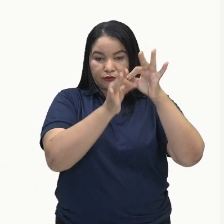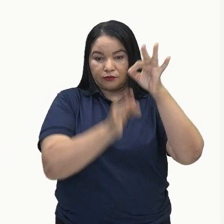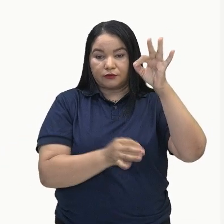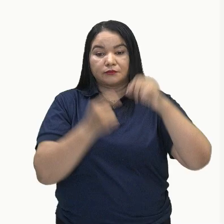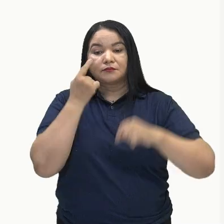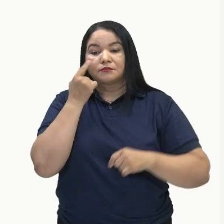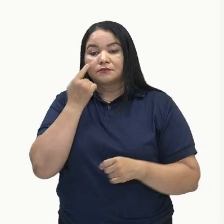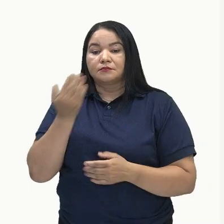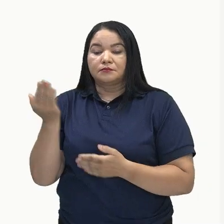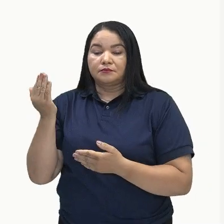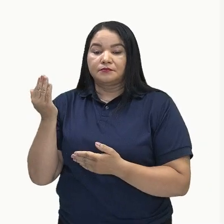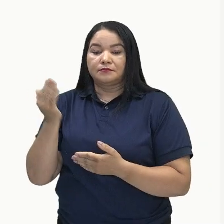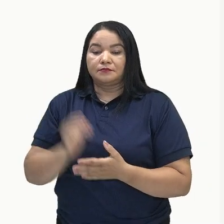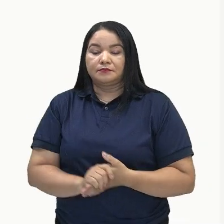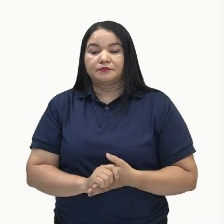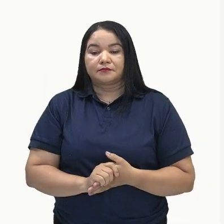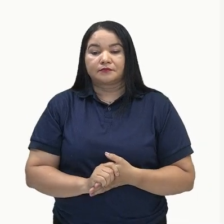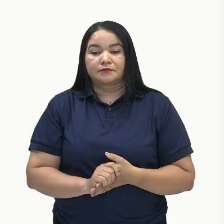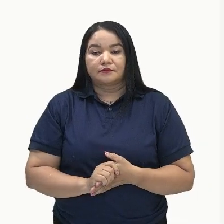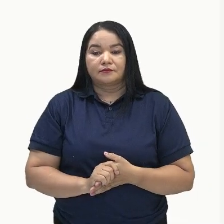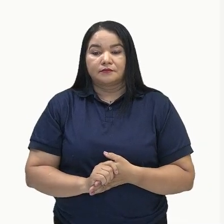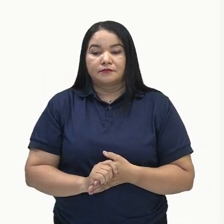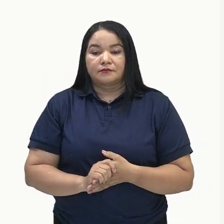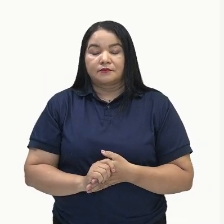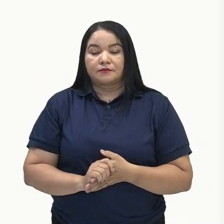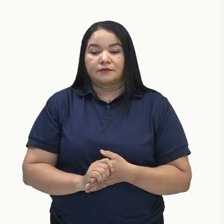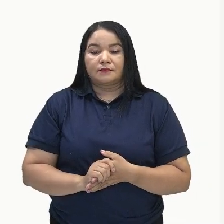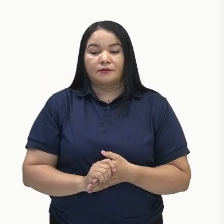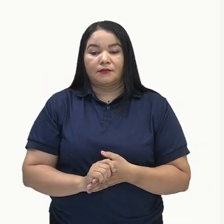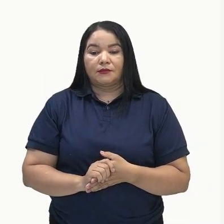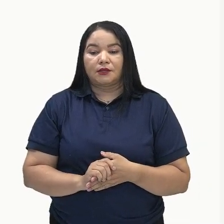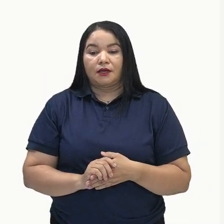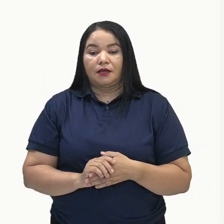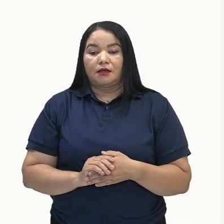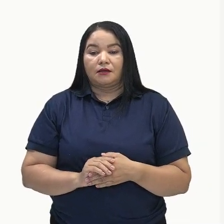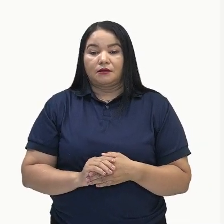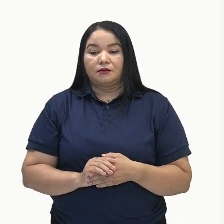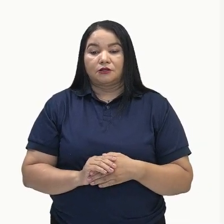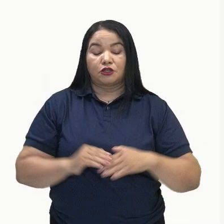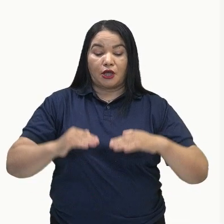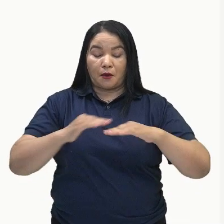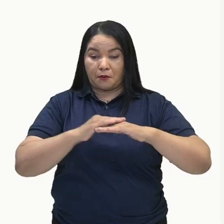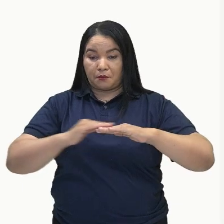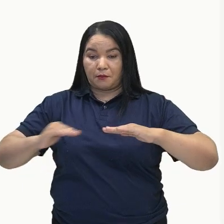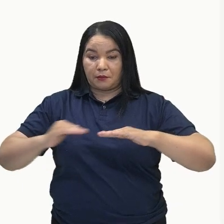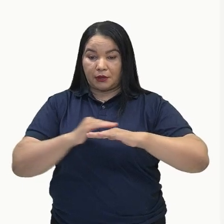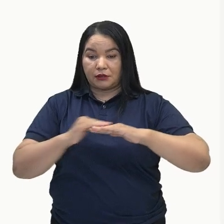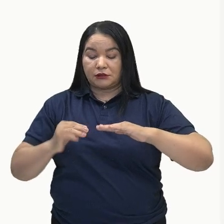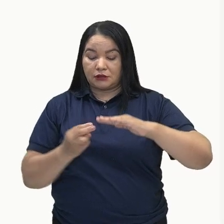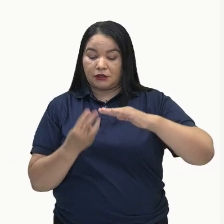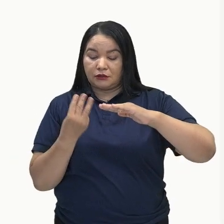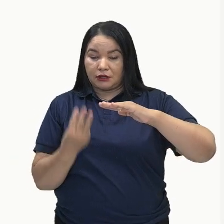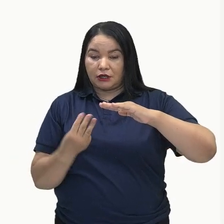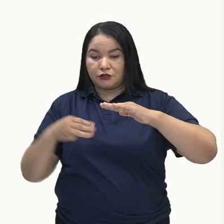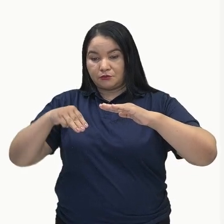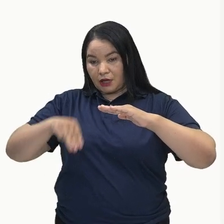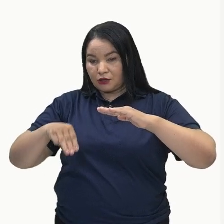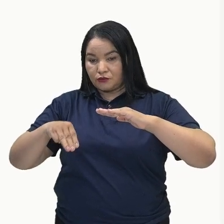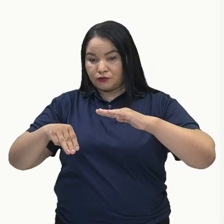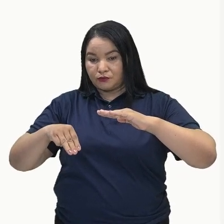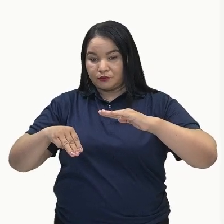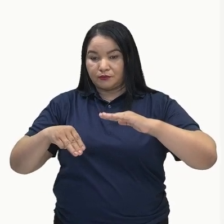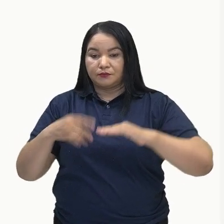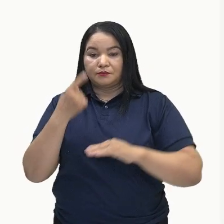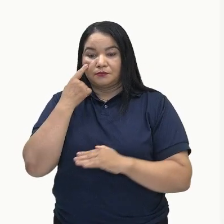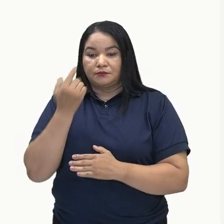4 metros de altura, e a base da escada precisa ficar a 3 metros de distância. Está falando dessa distância aqui, ó. 3